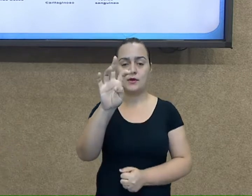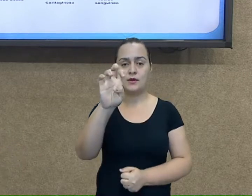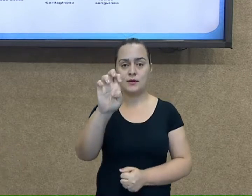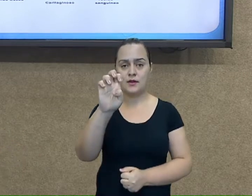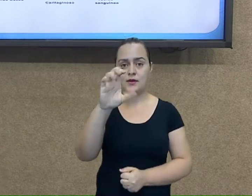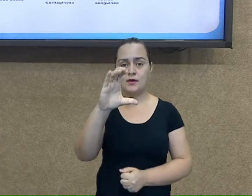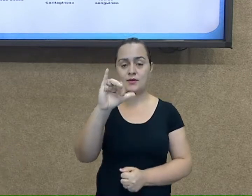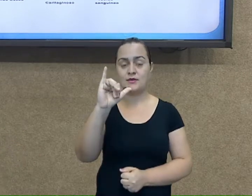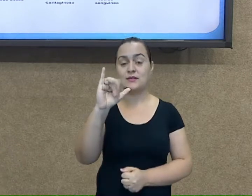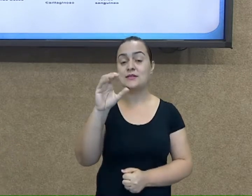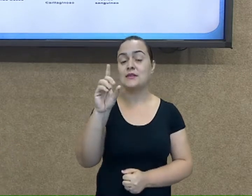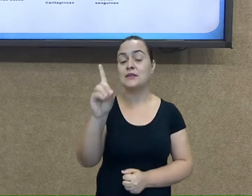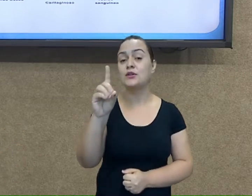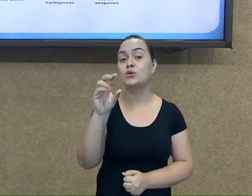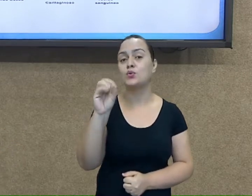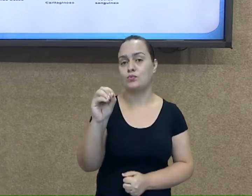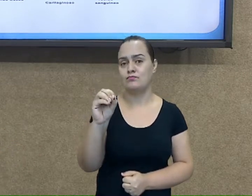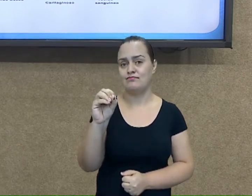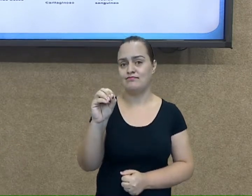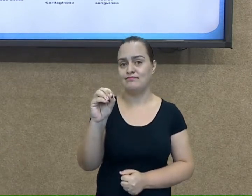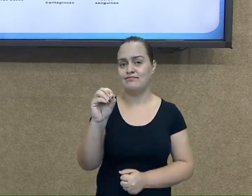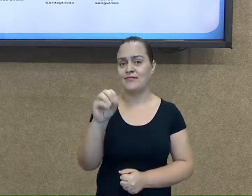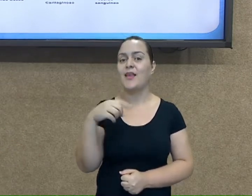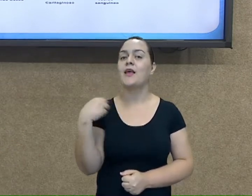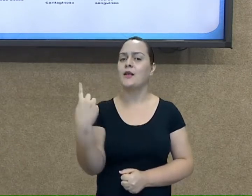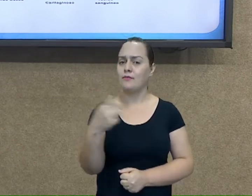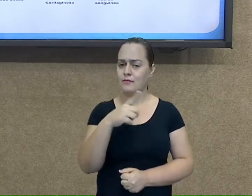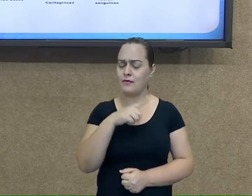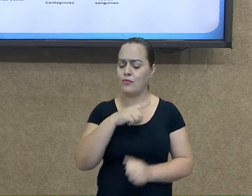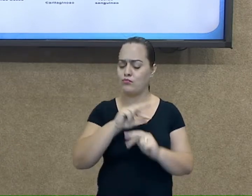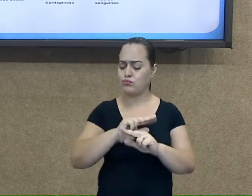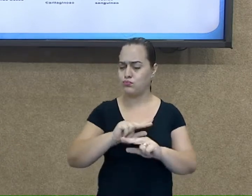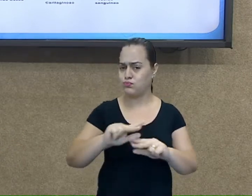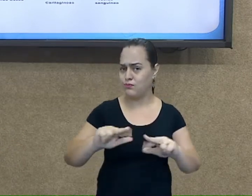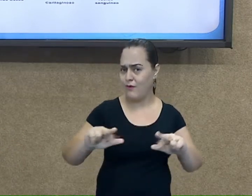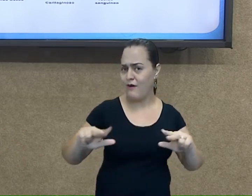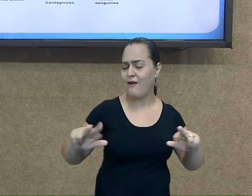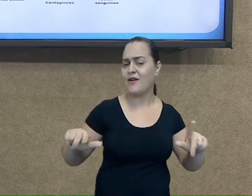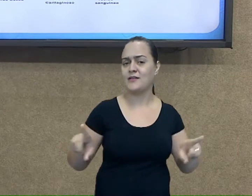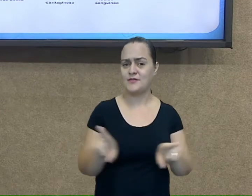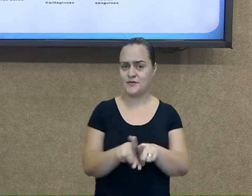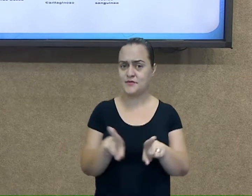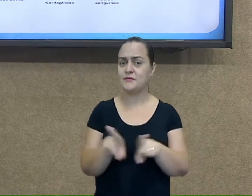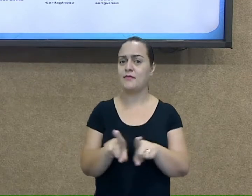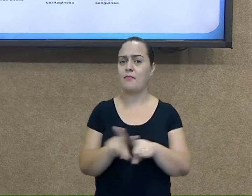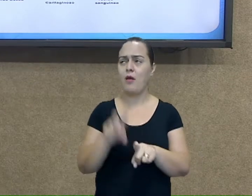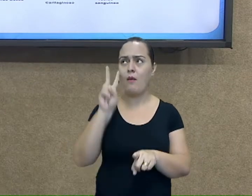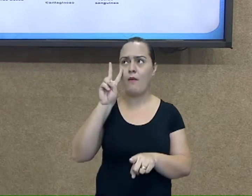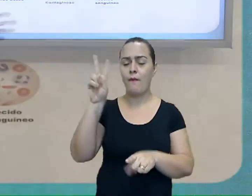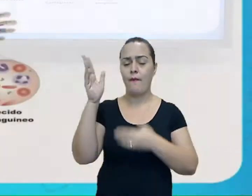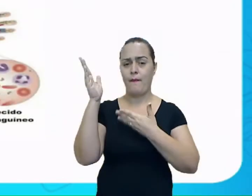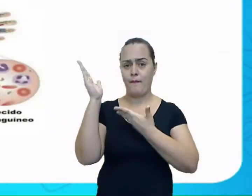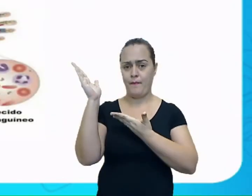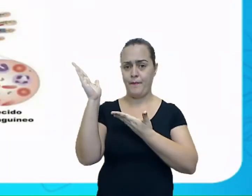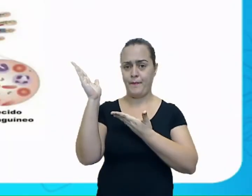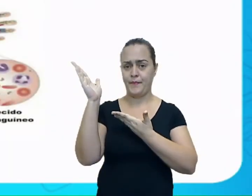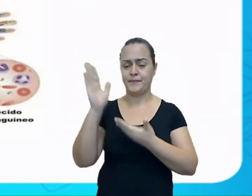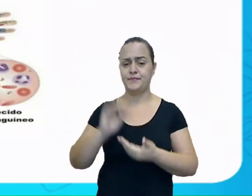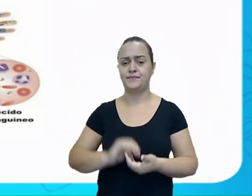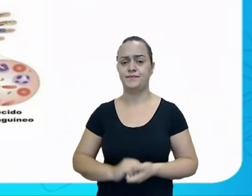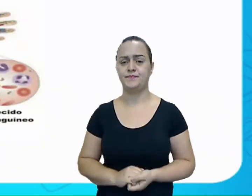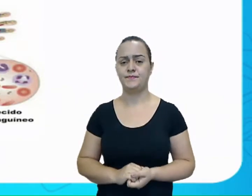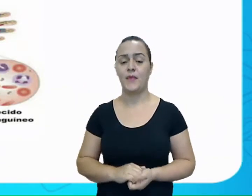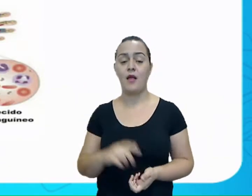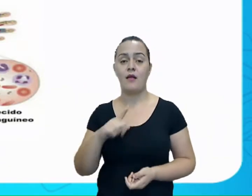aí, nós temos diversos tecidos no nosso organismo. Aqui na imagem, nós temos